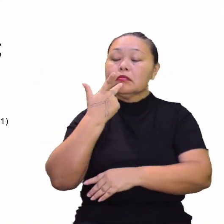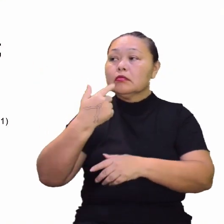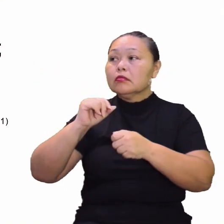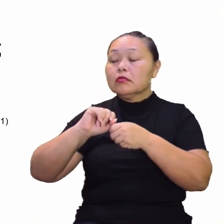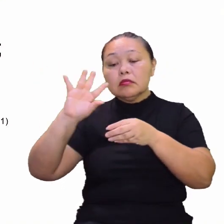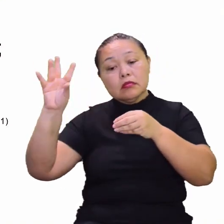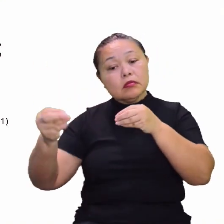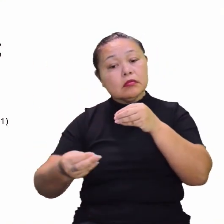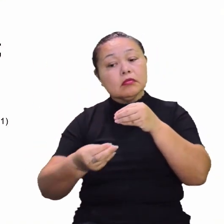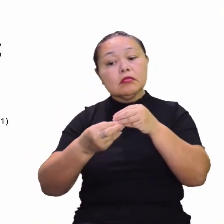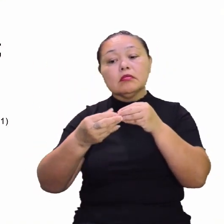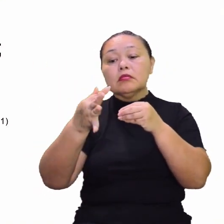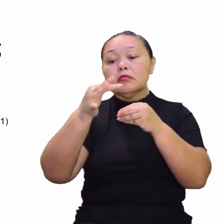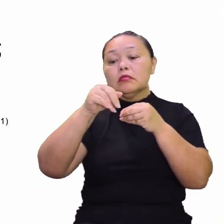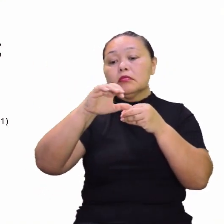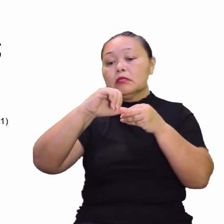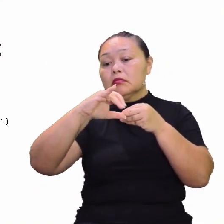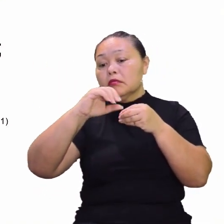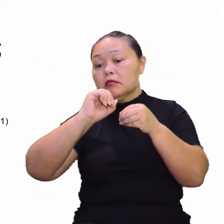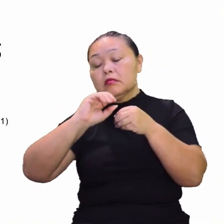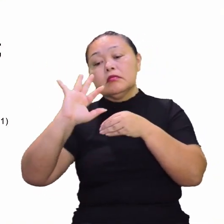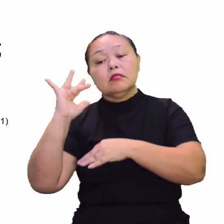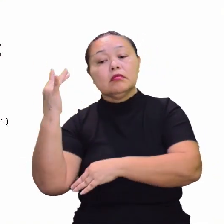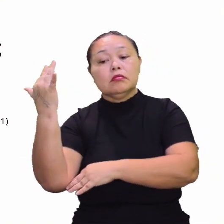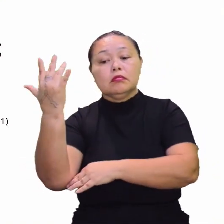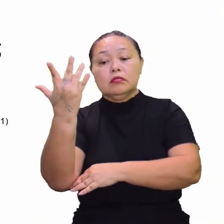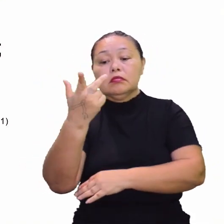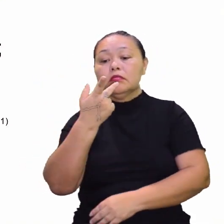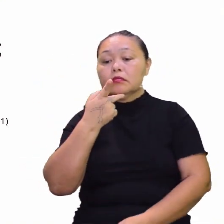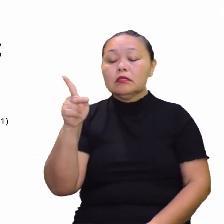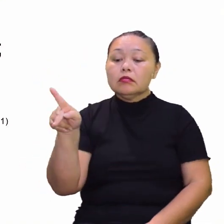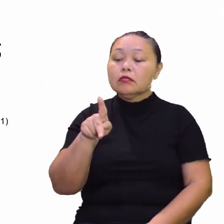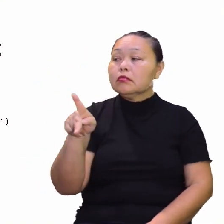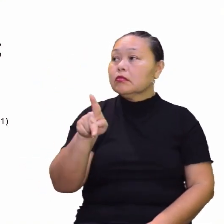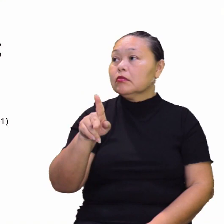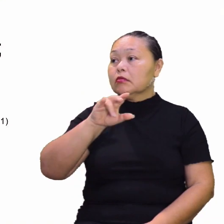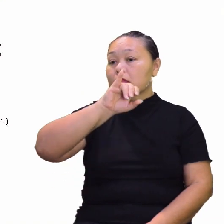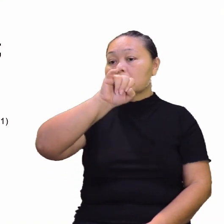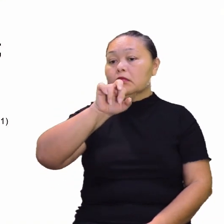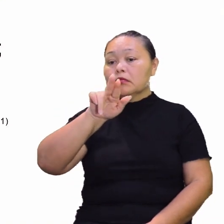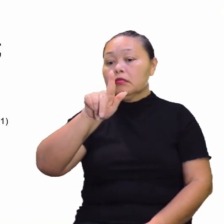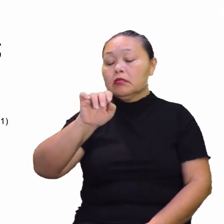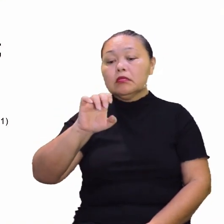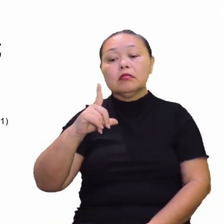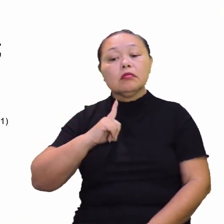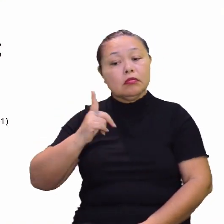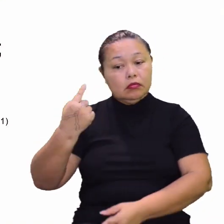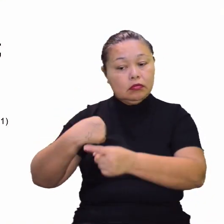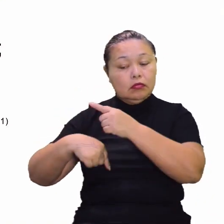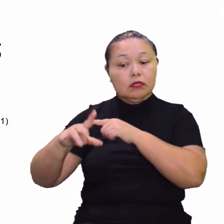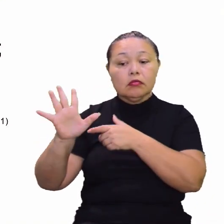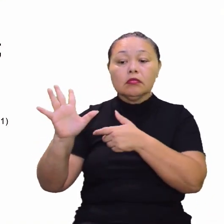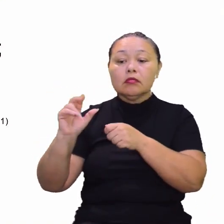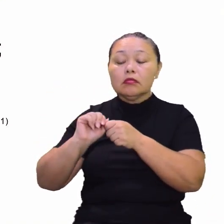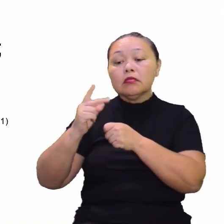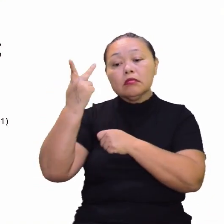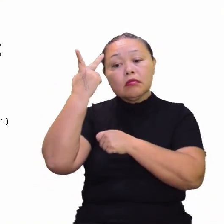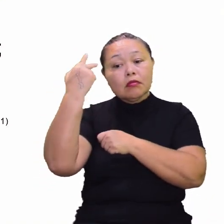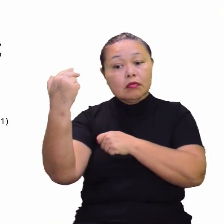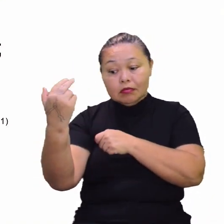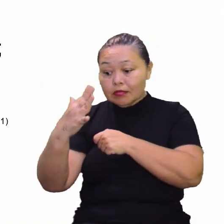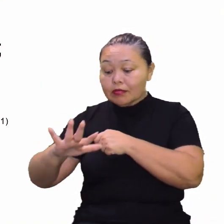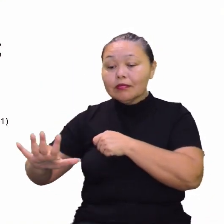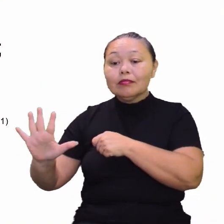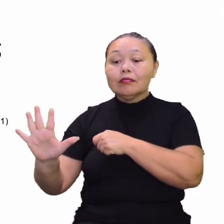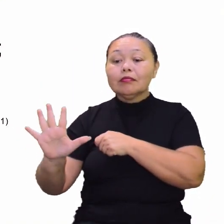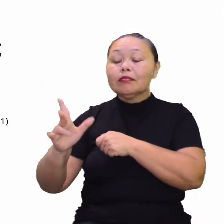gente fala de elemento ou componente físico da natureza, como o professor Jorge falou, a sua forma mesmo natural, dinâmica natural, a gente